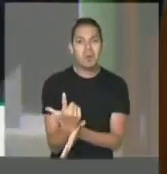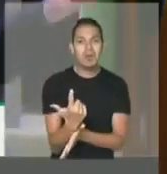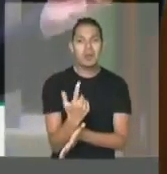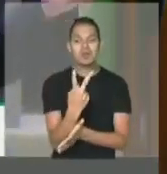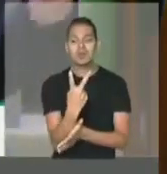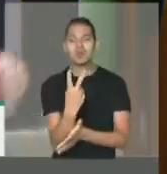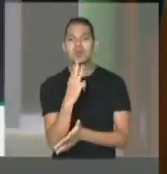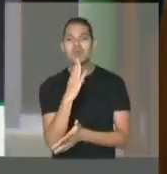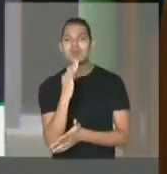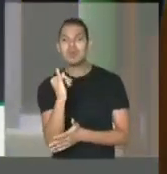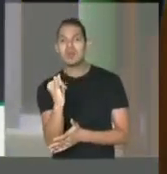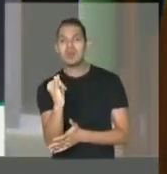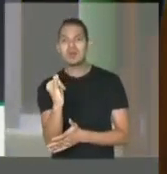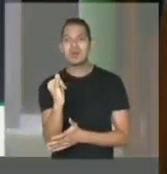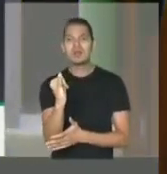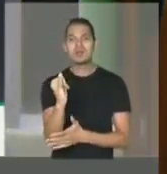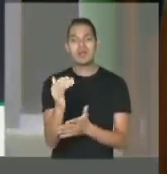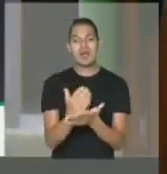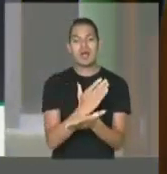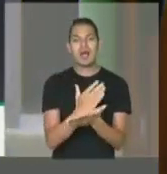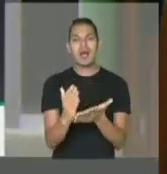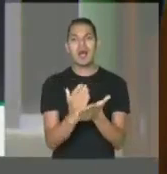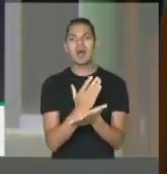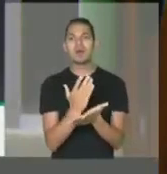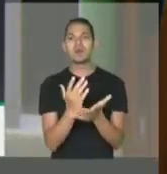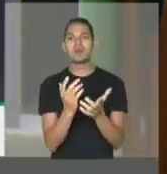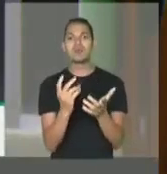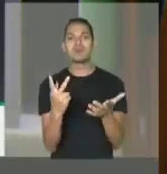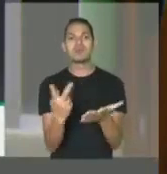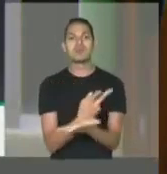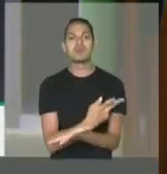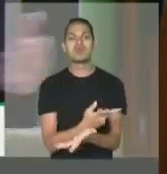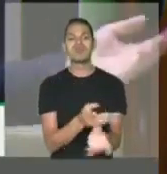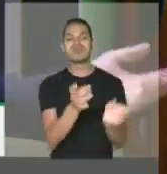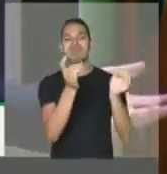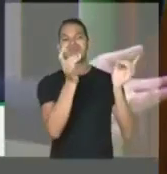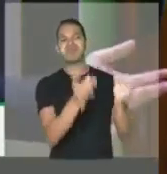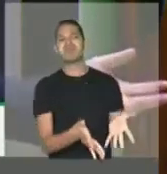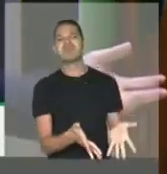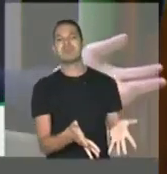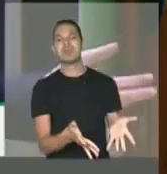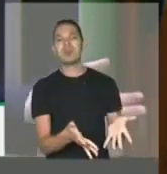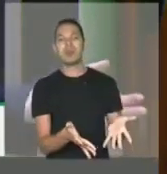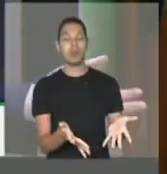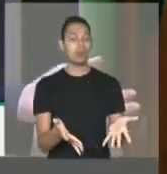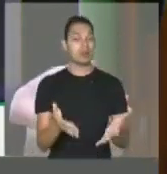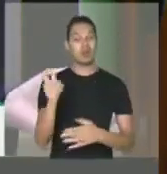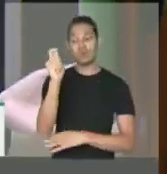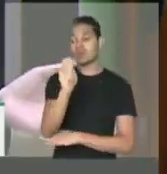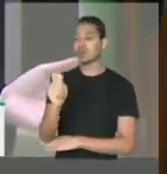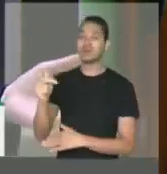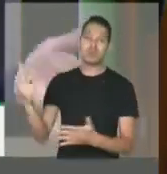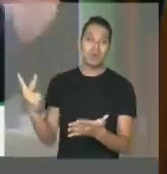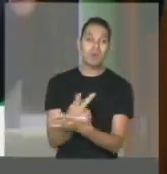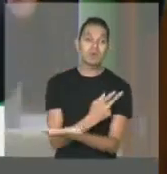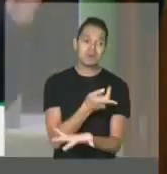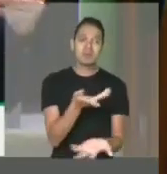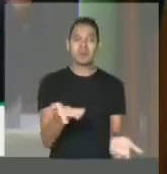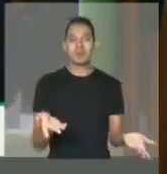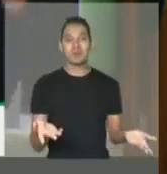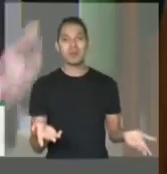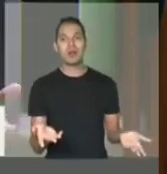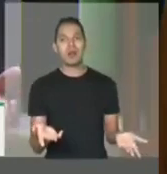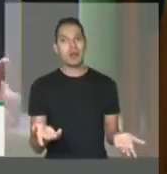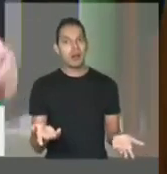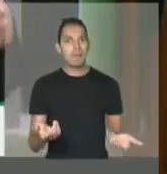com 2 bilhões, que uma parte deles virou papel higiênico. Infelizmente, no nosso querido Rio Grande do Sul. Isso